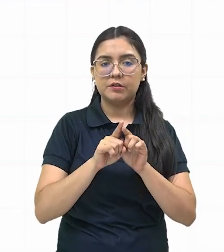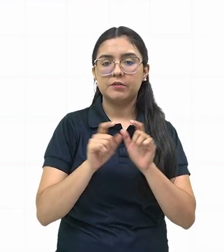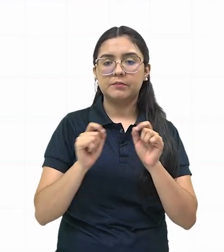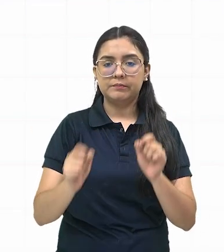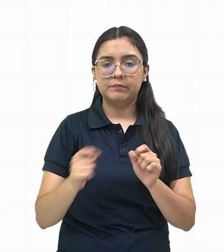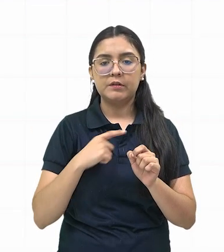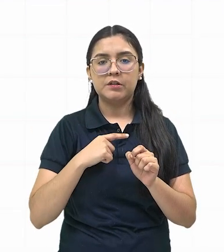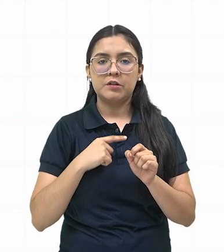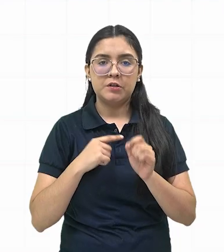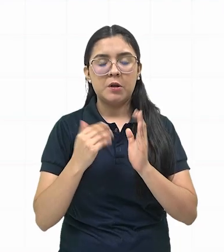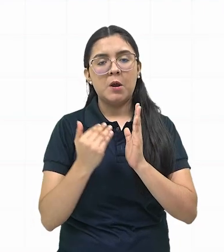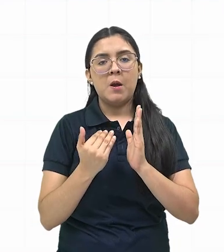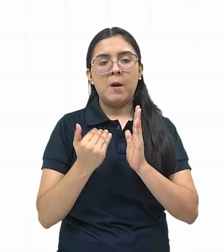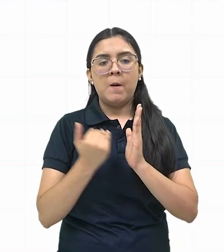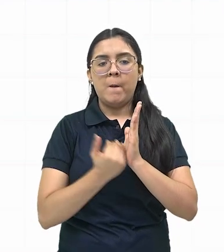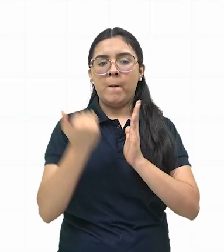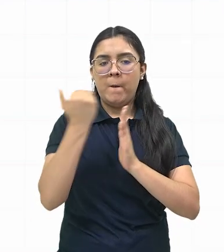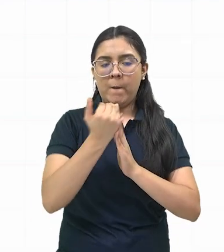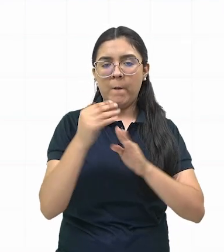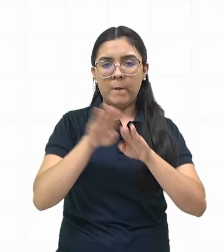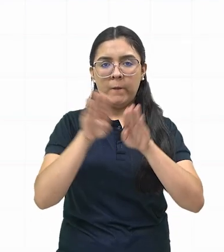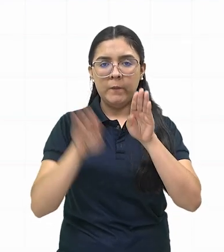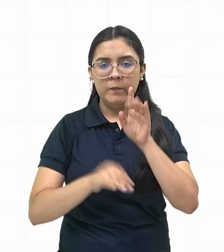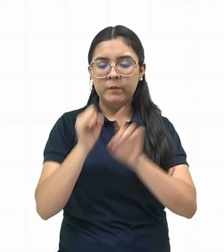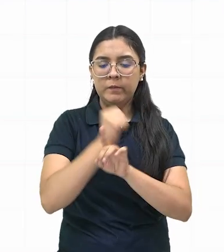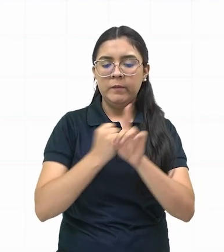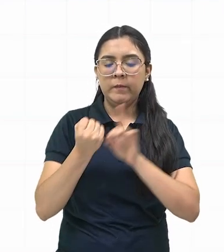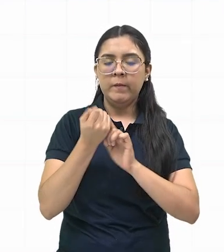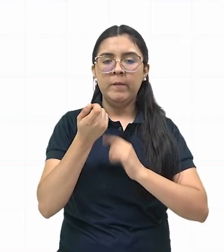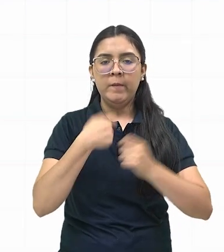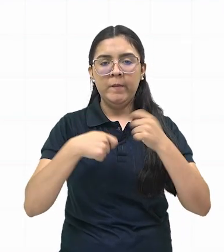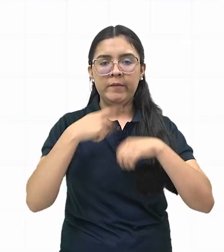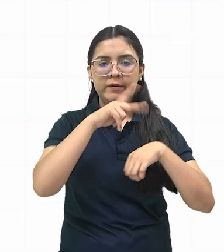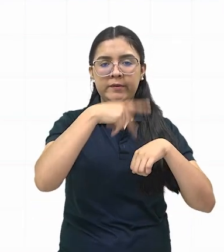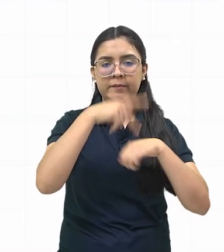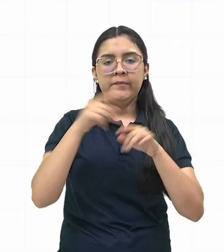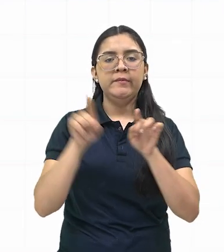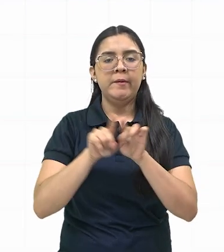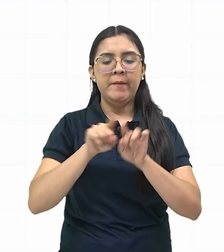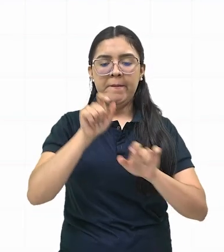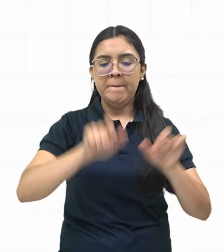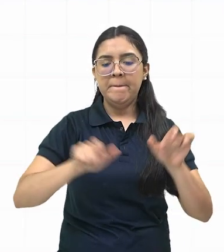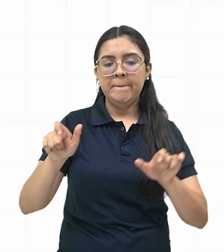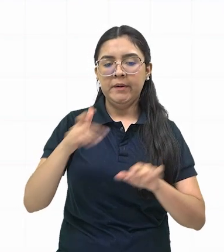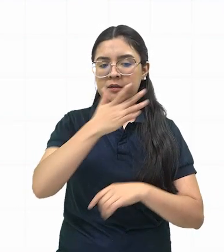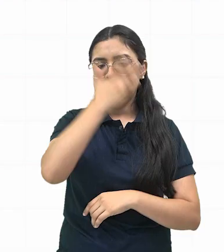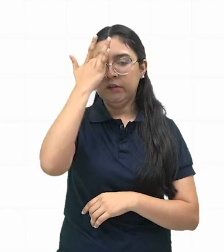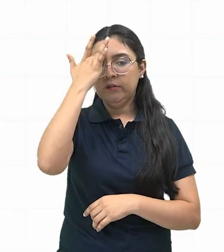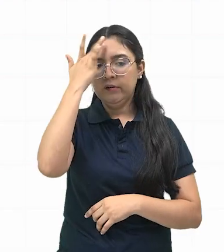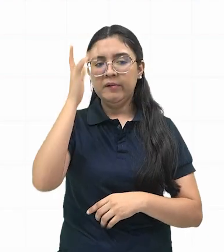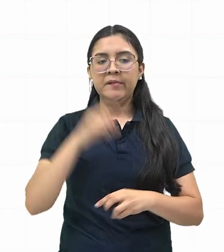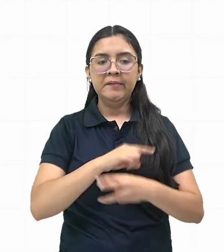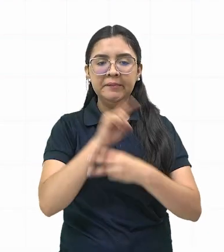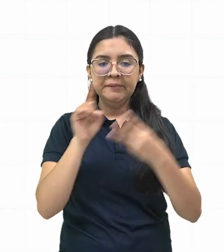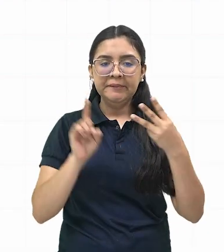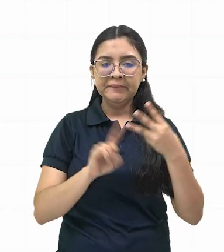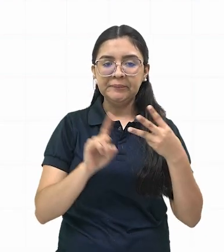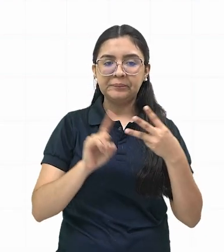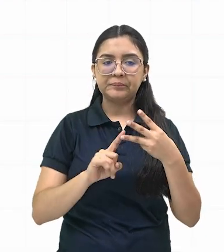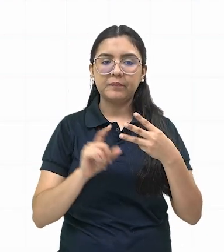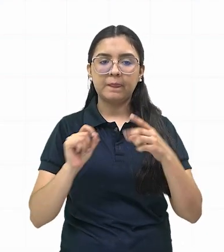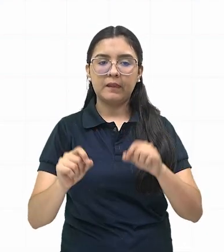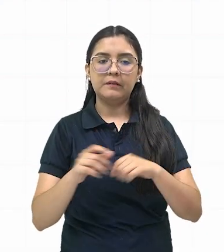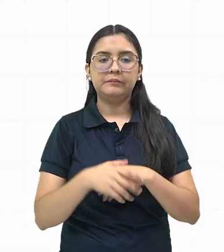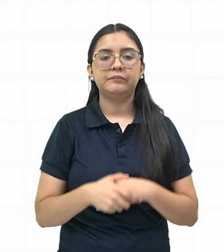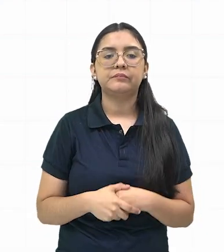as desigualdades socioeconômicas entre países e entre também pessoas. Por fim, ele vê a globalização